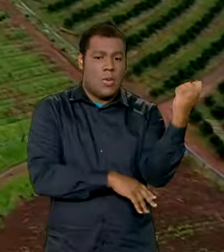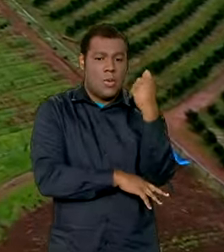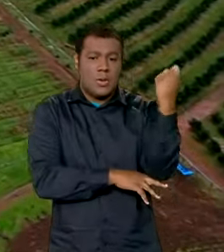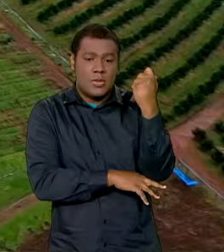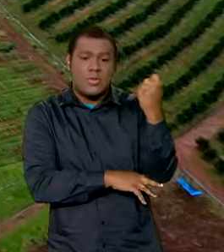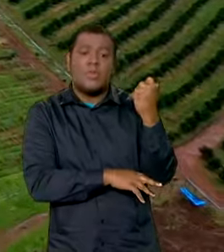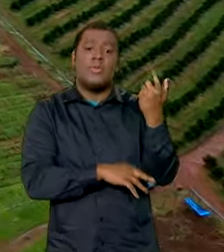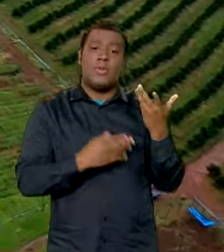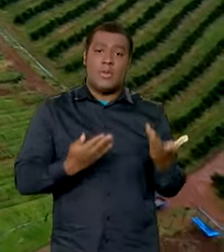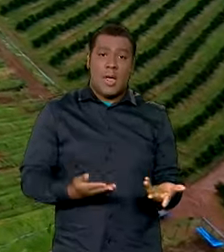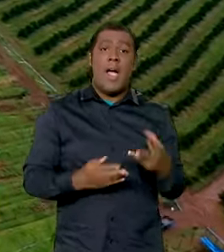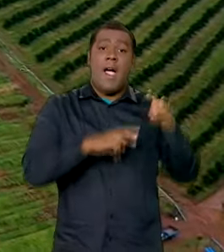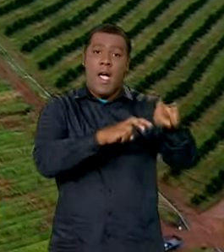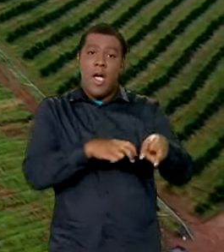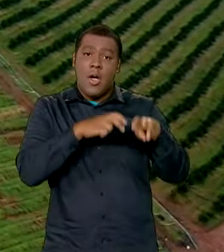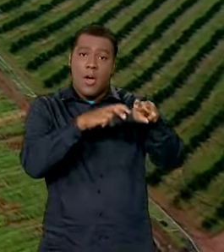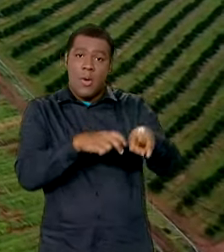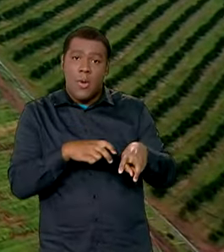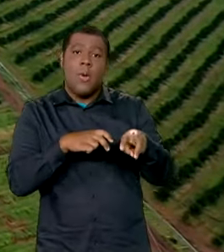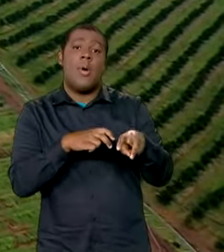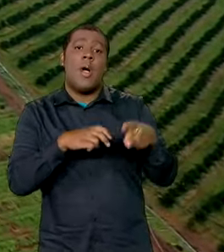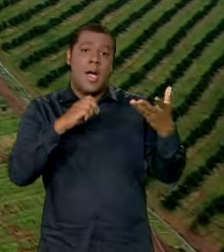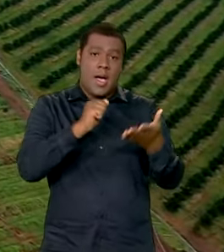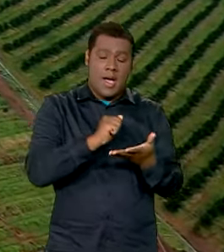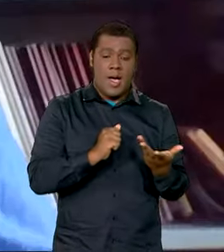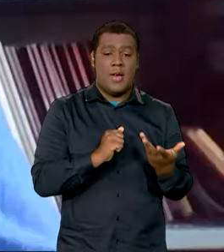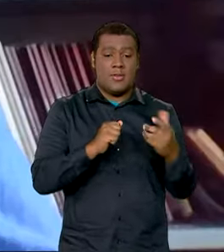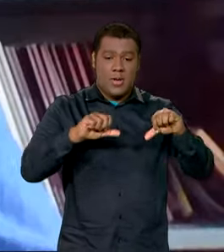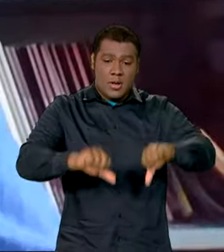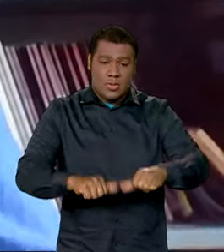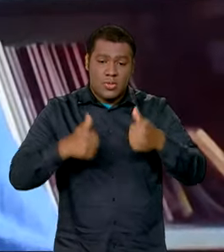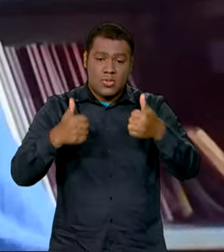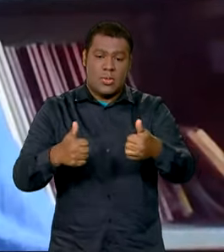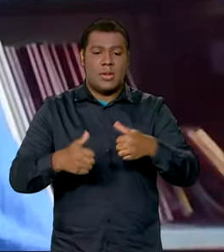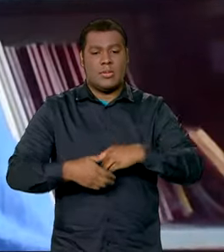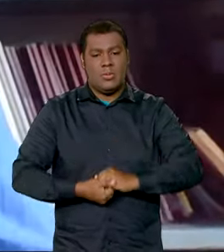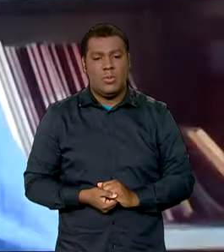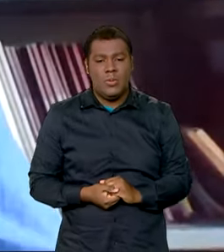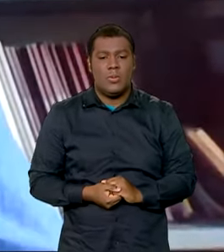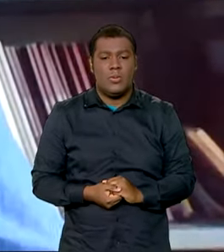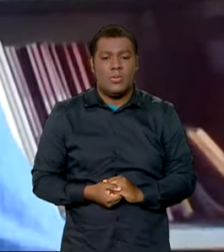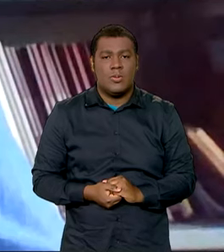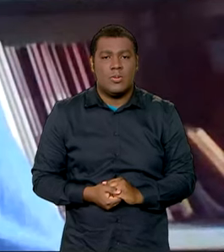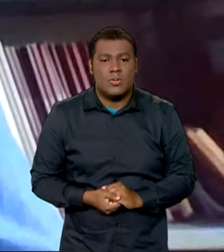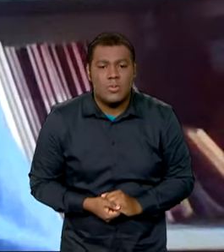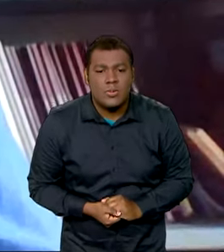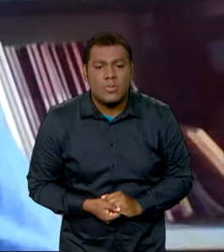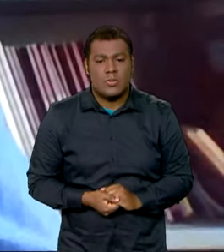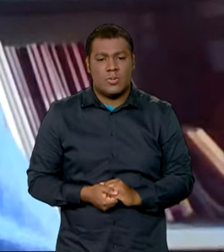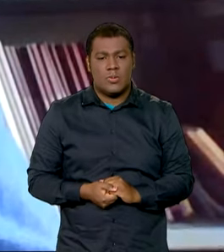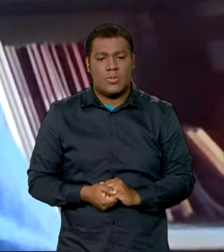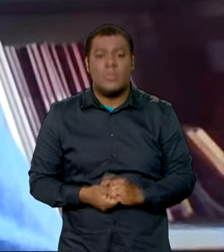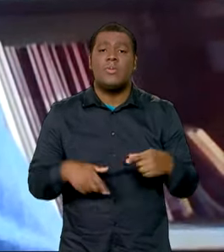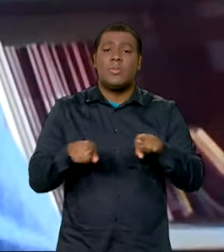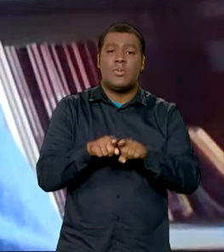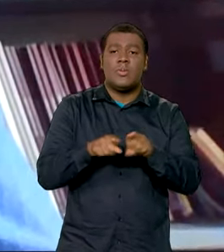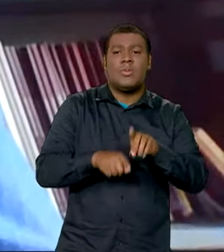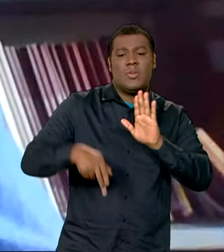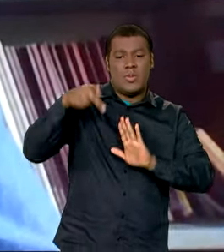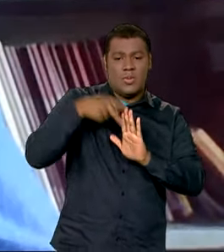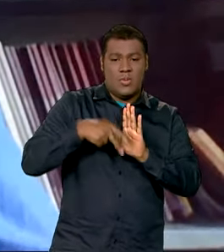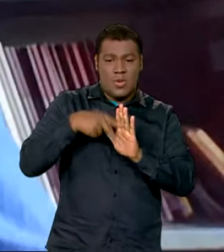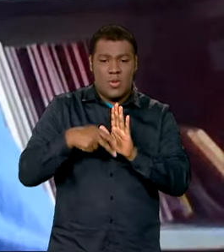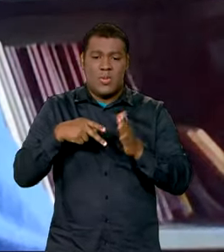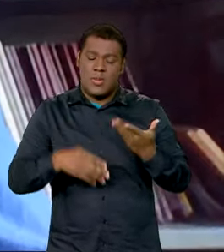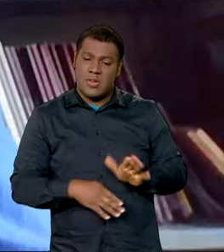das atividades agropecuárias nas áreas afetadas. E também o estabelecimento de alguns programas, né, de